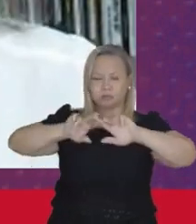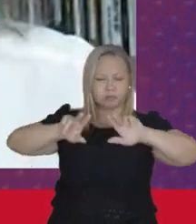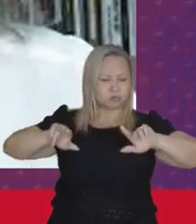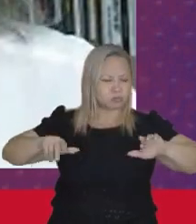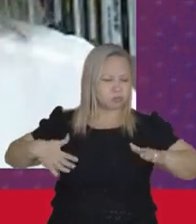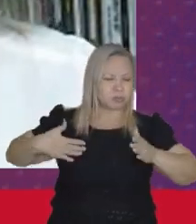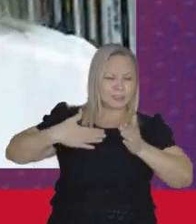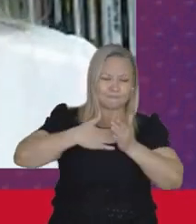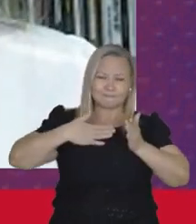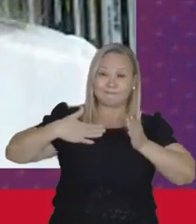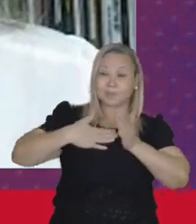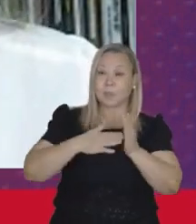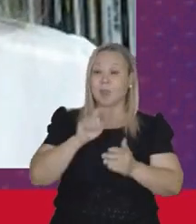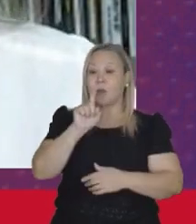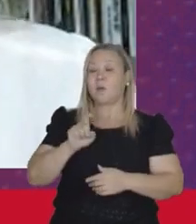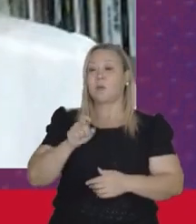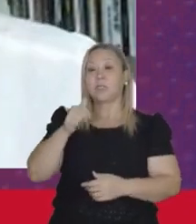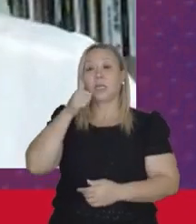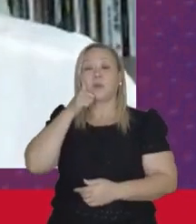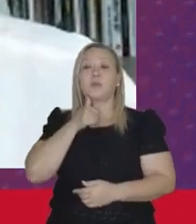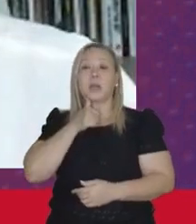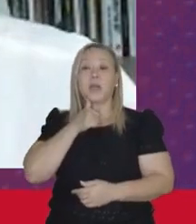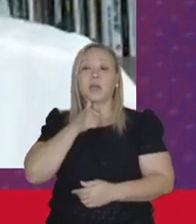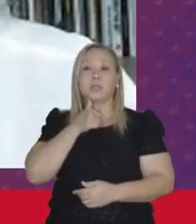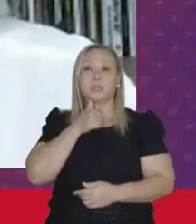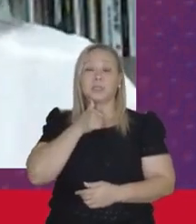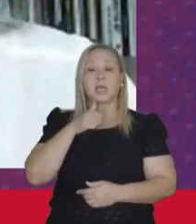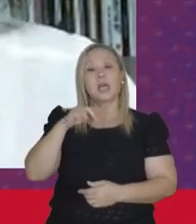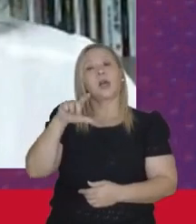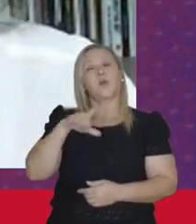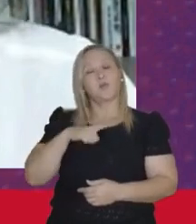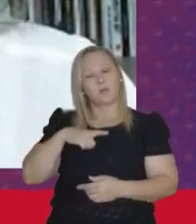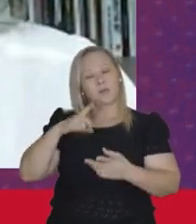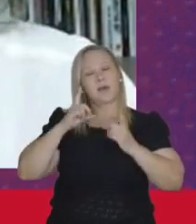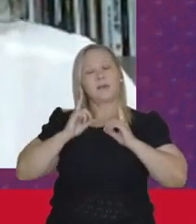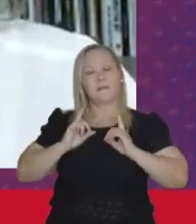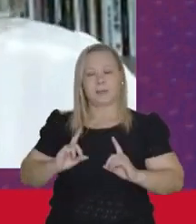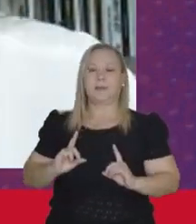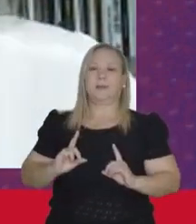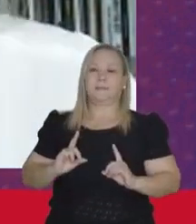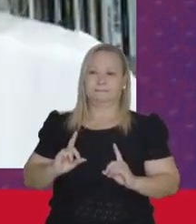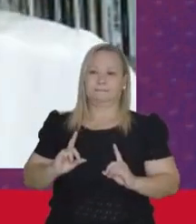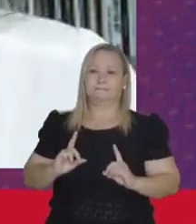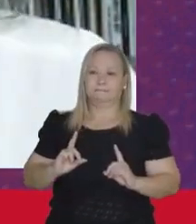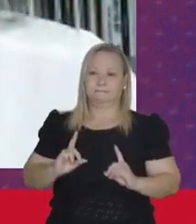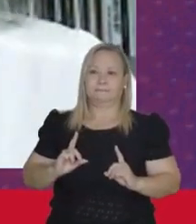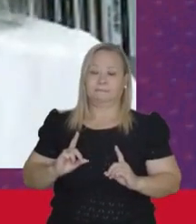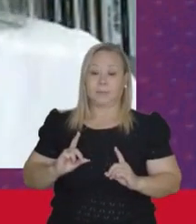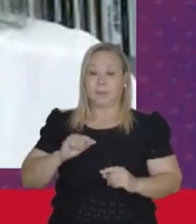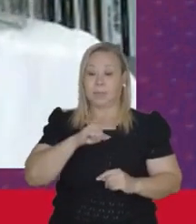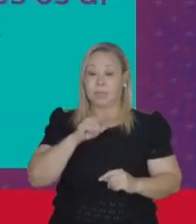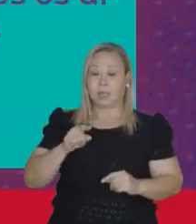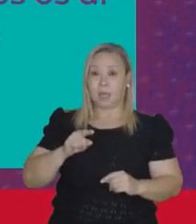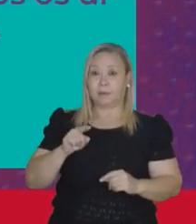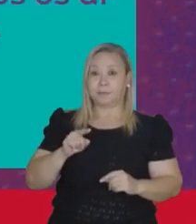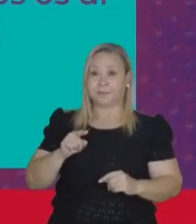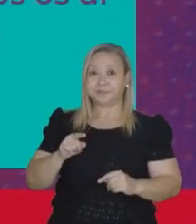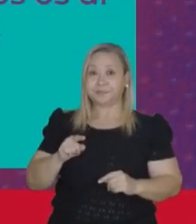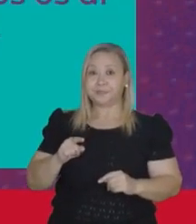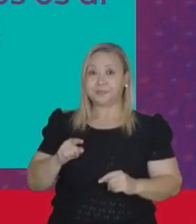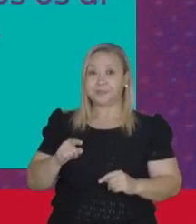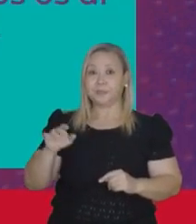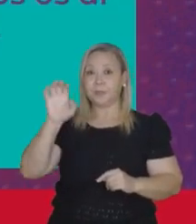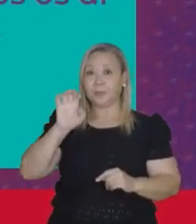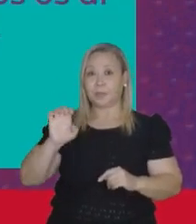barreiras por serem mulheres e por terem deficiência. E também os Estados-partes